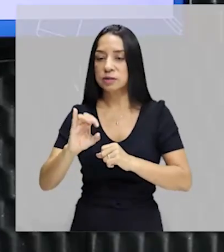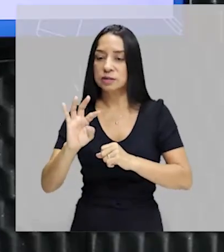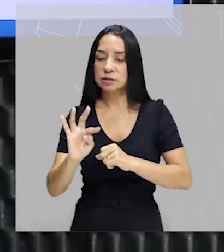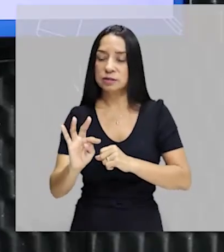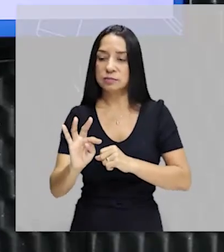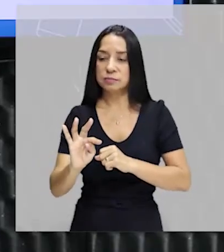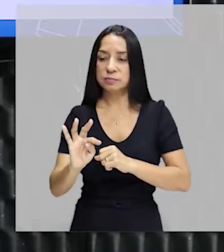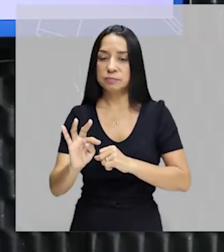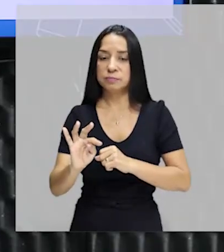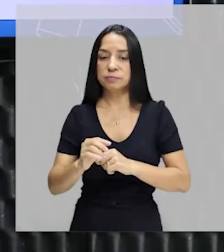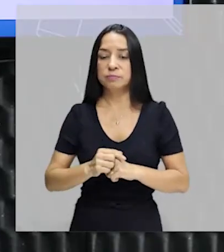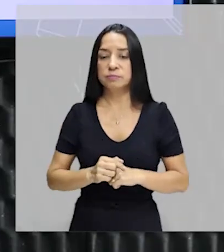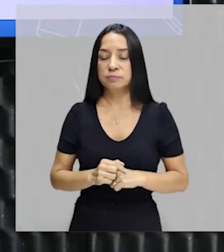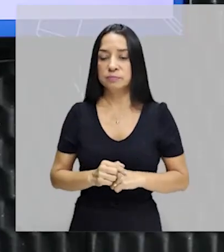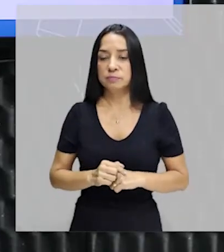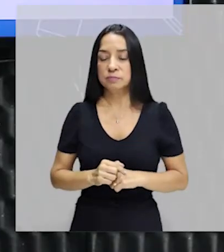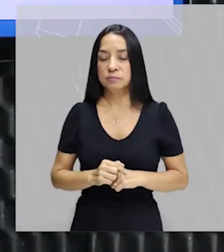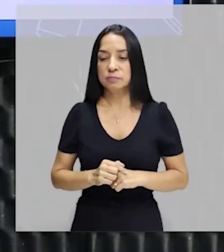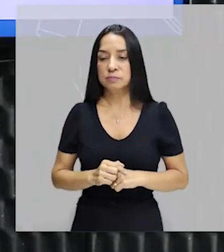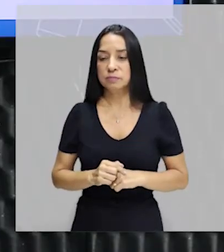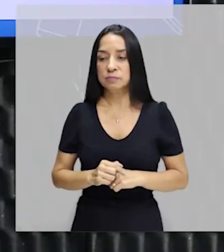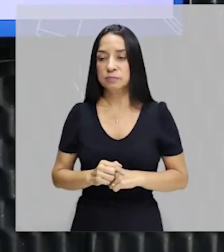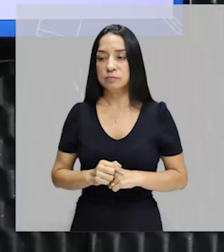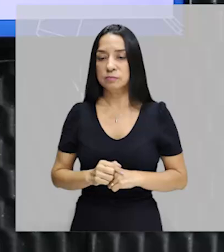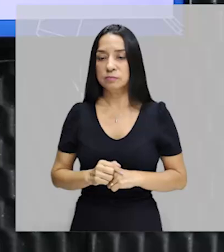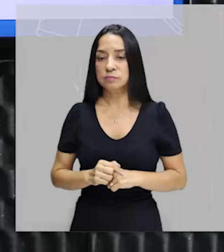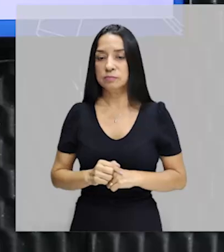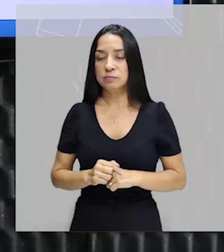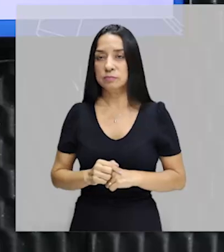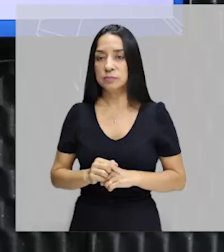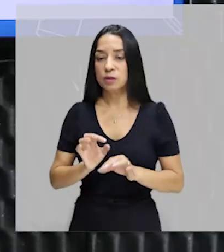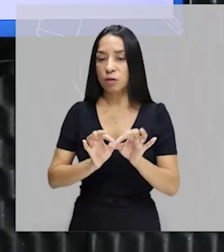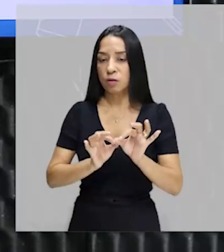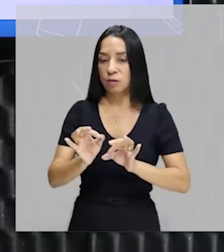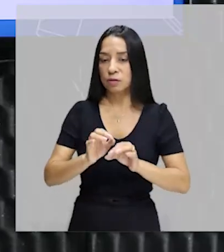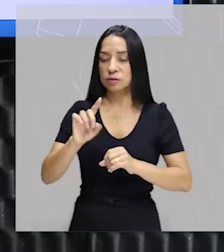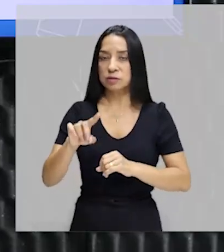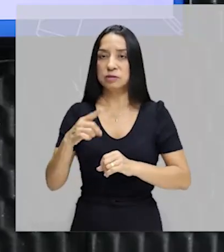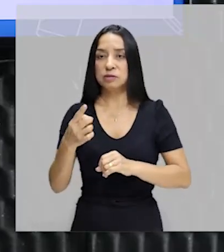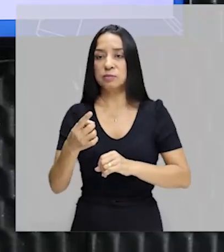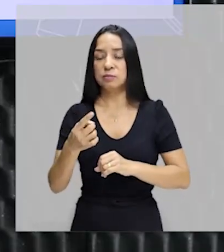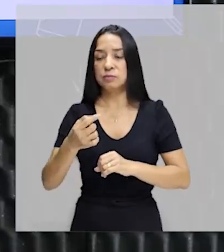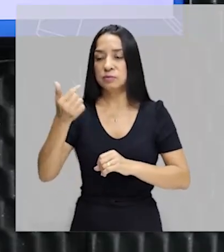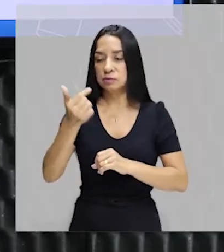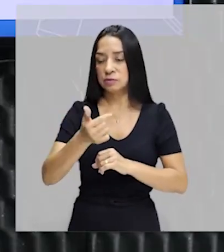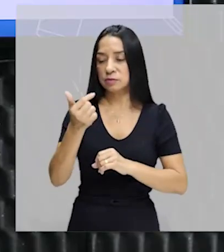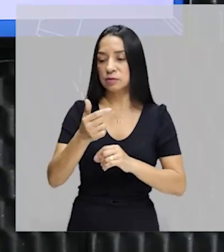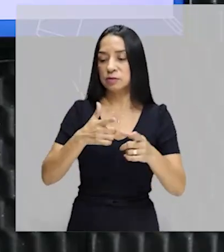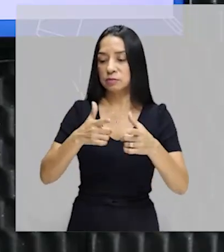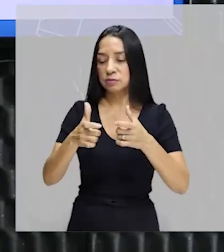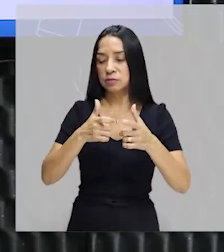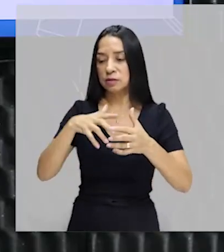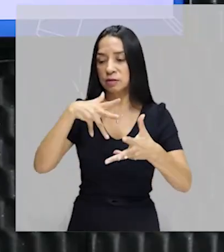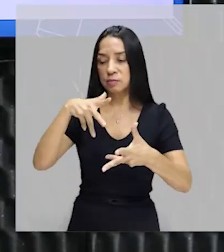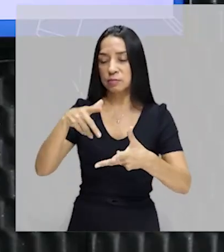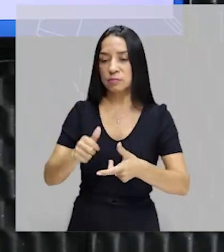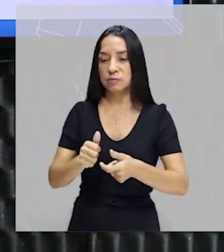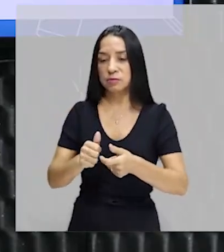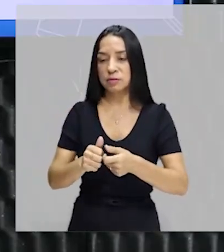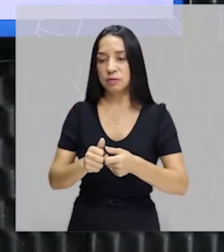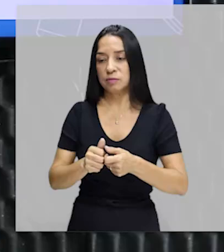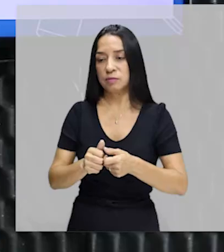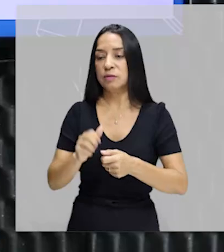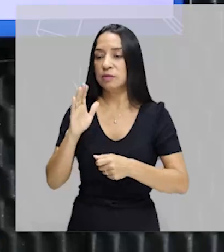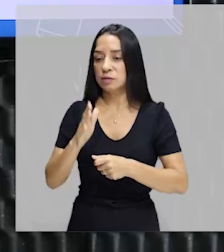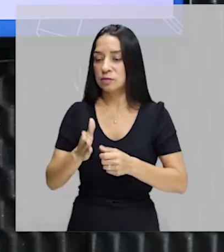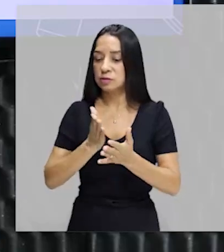Organização Internacional do Trabalho, que foi estabelecida depois da Segunda Guerra Mundial. Olha só, ele